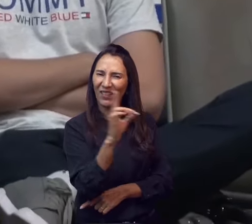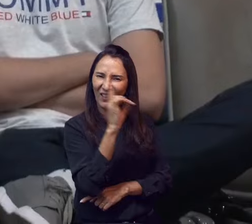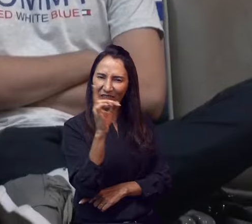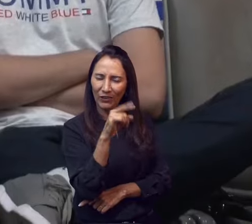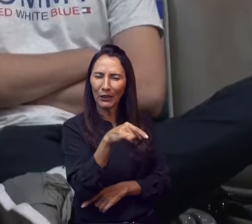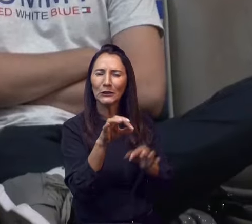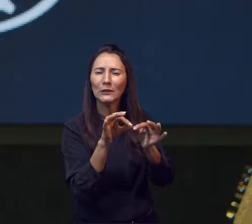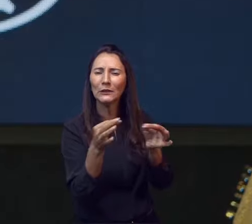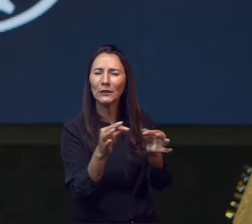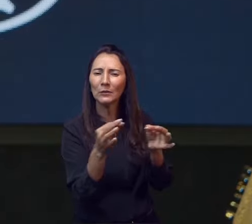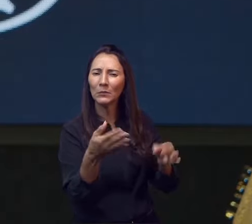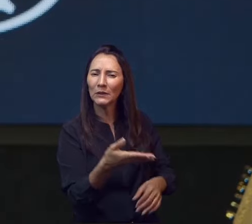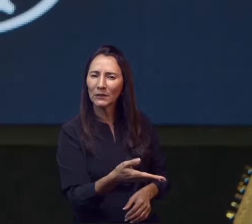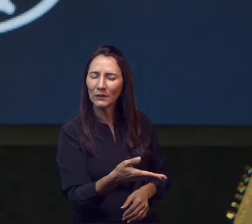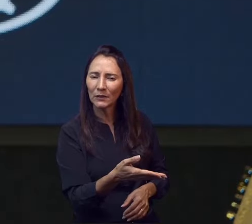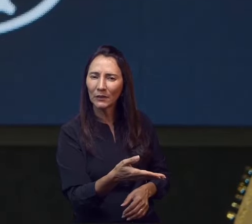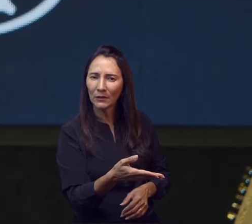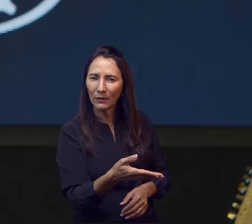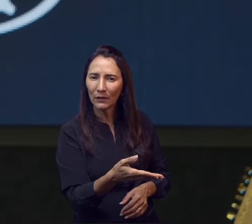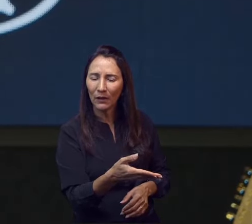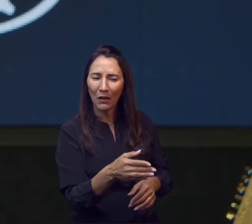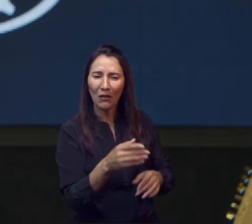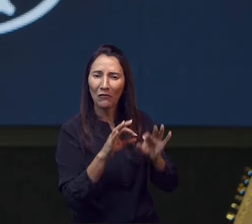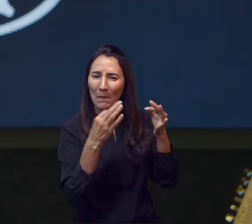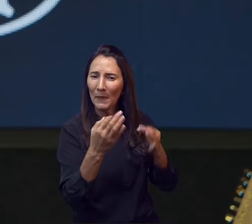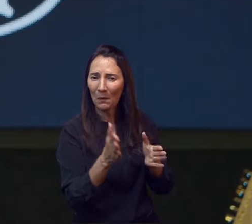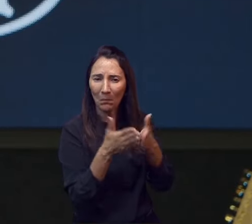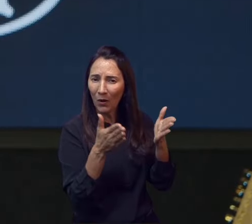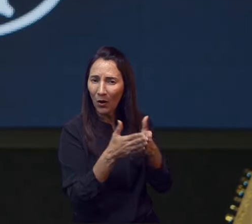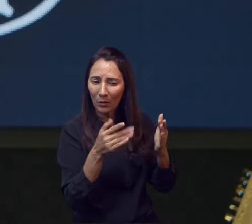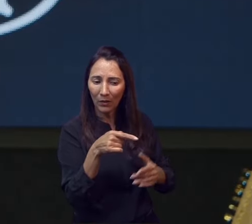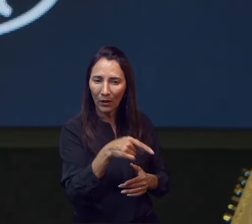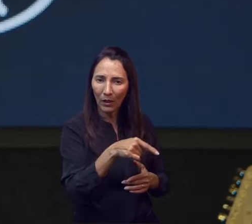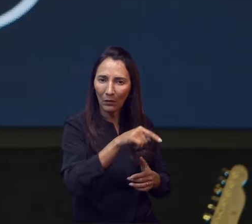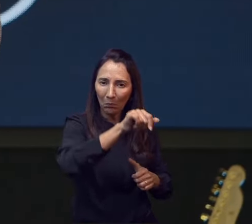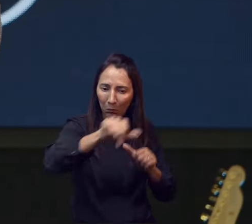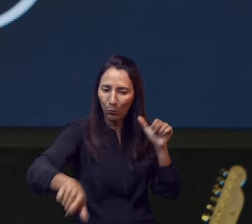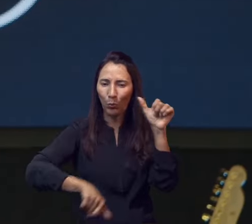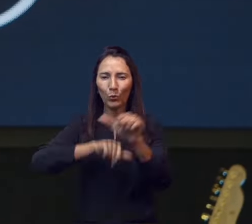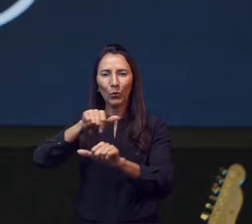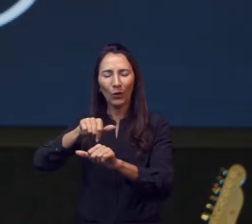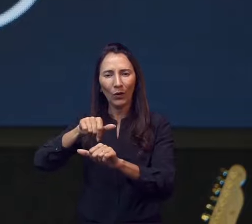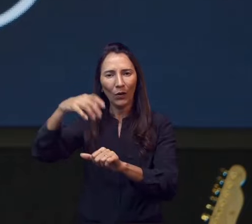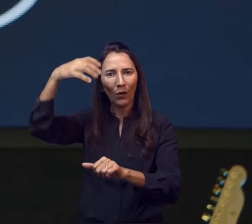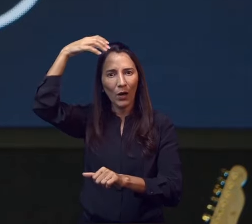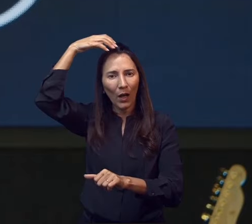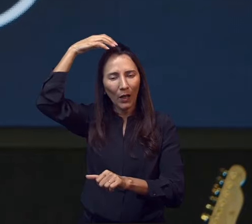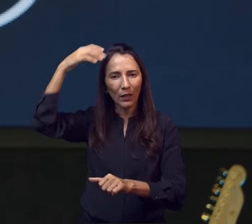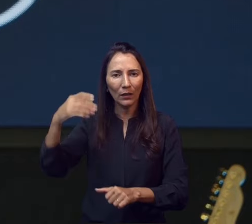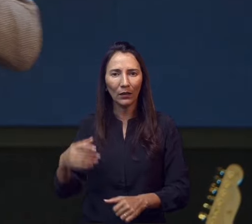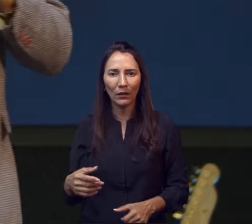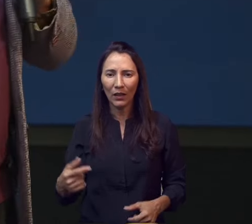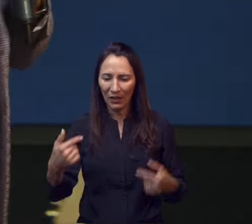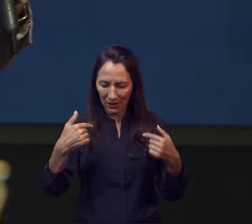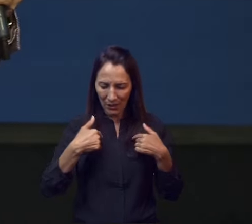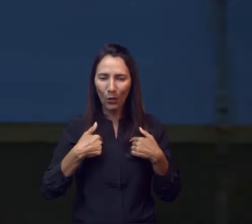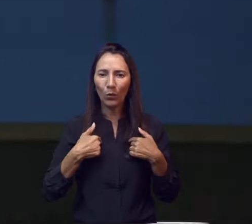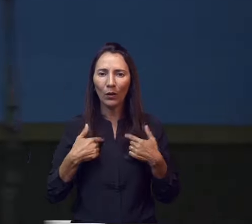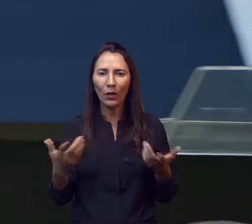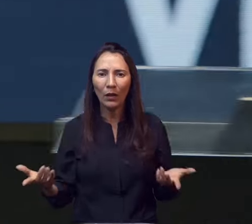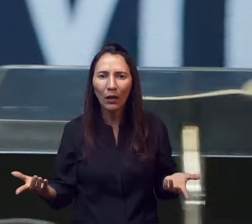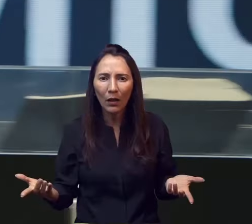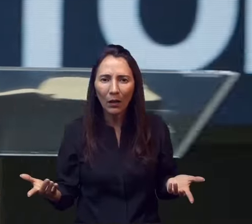ruela filho de família pobre se tornou um rei bilionário quando chega a minha vez eu não posso Ah